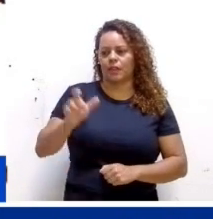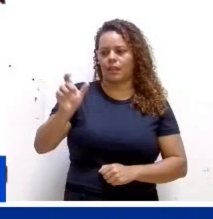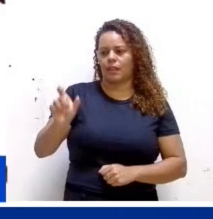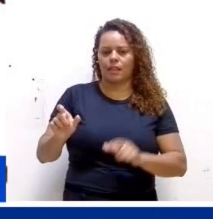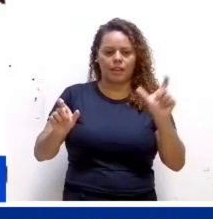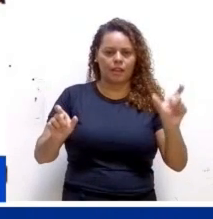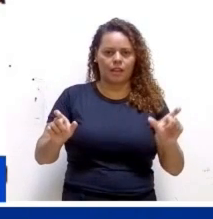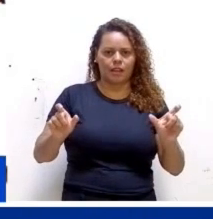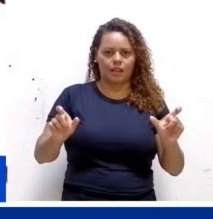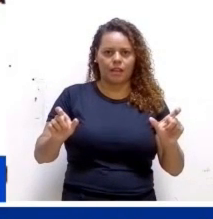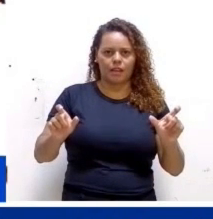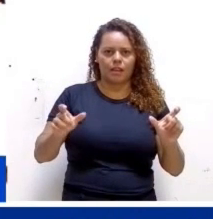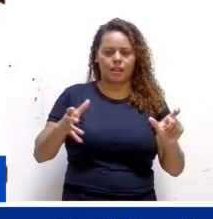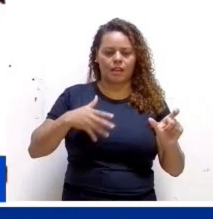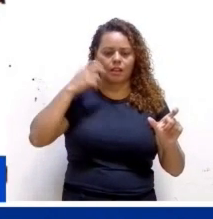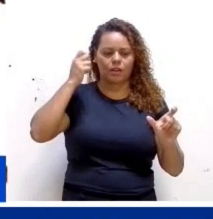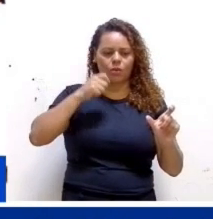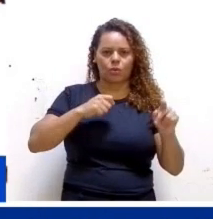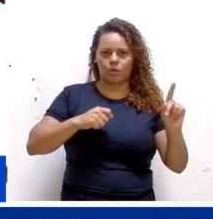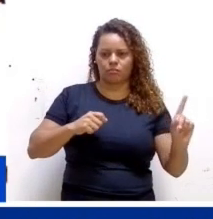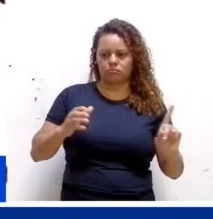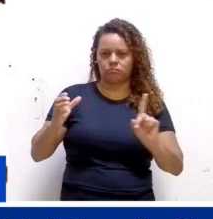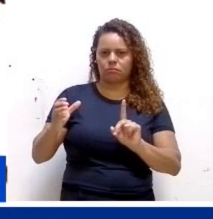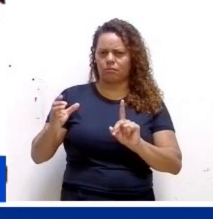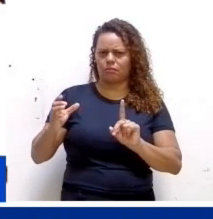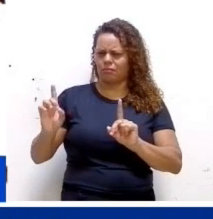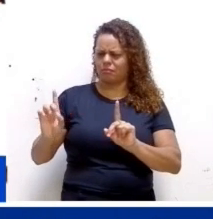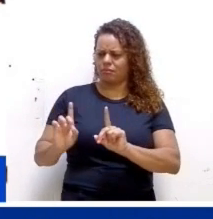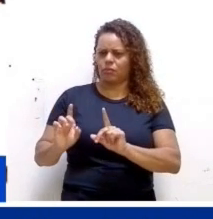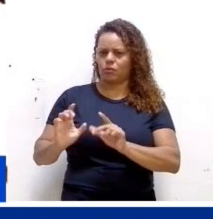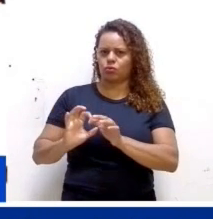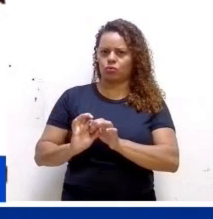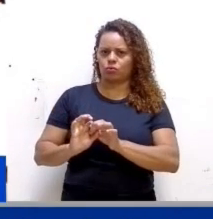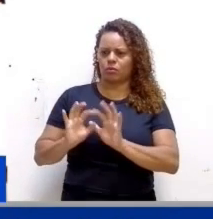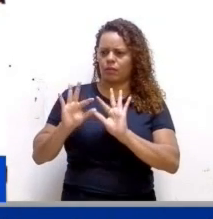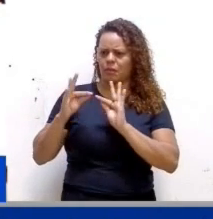adotante com quem foi cônjuge do adotado. Eu vou